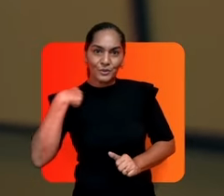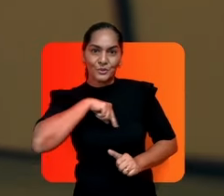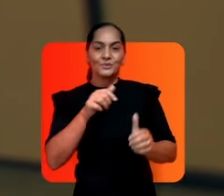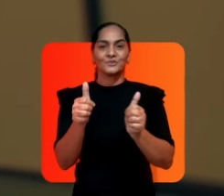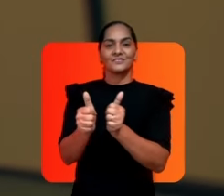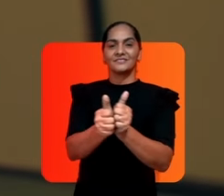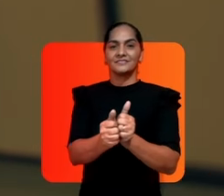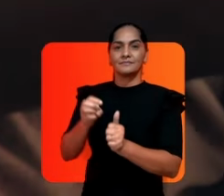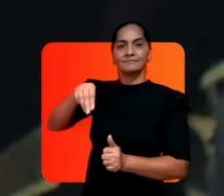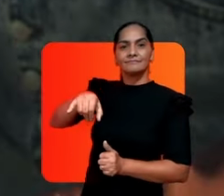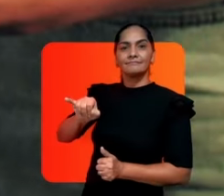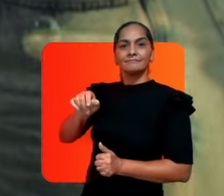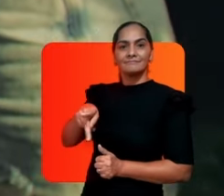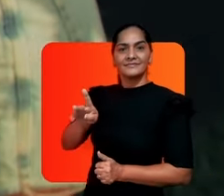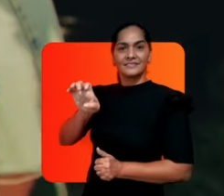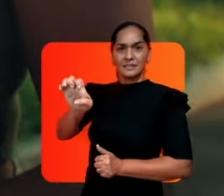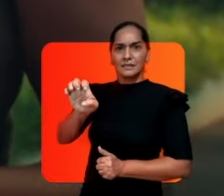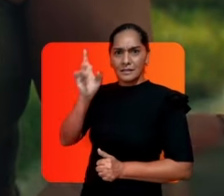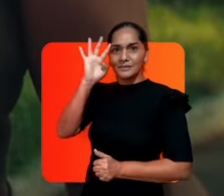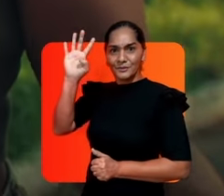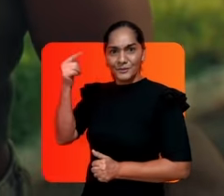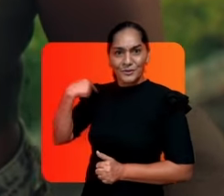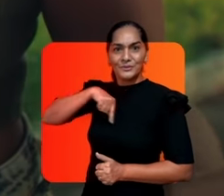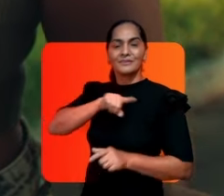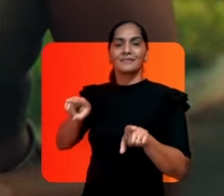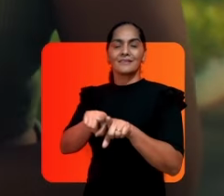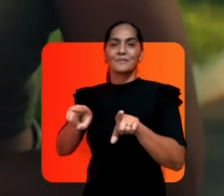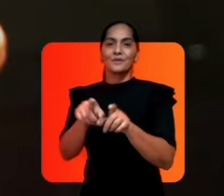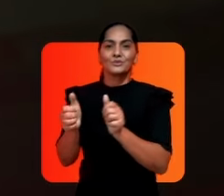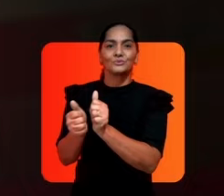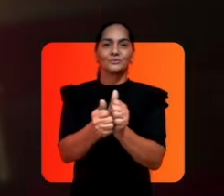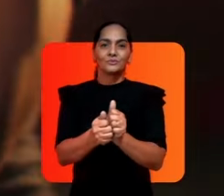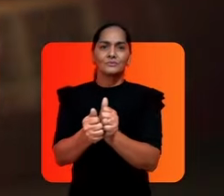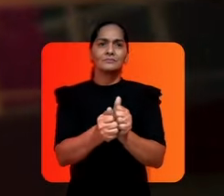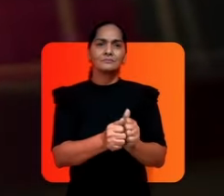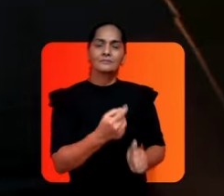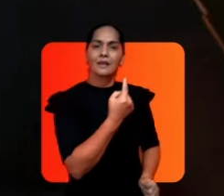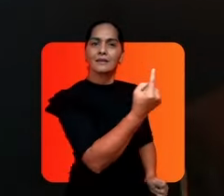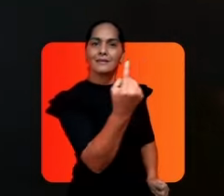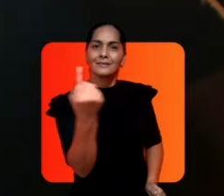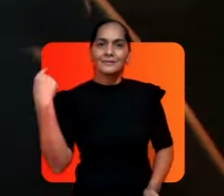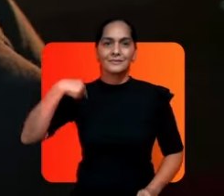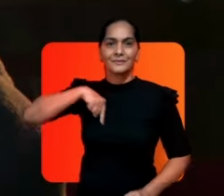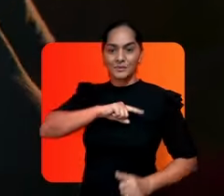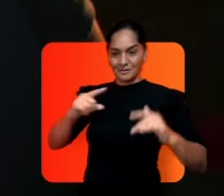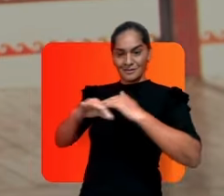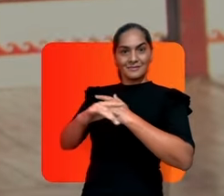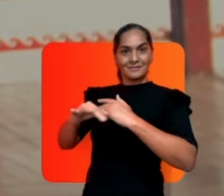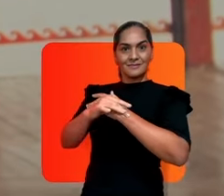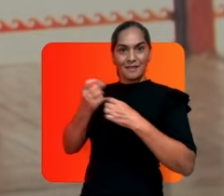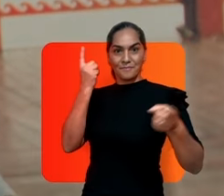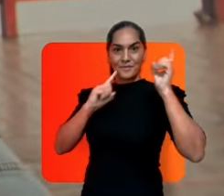junto. No sonho do Mike, a gente também tava junto. E é por causa de cada um de nós que